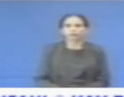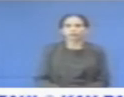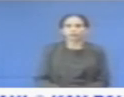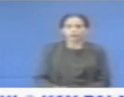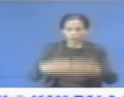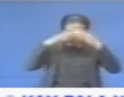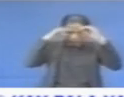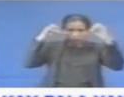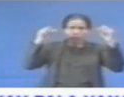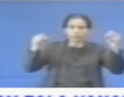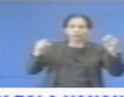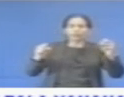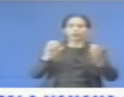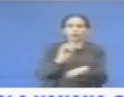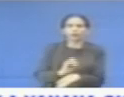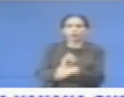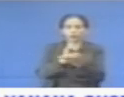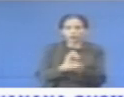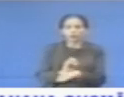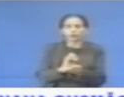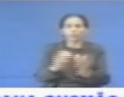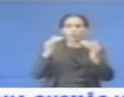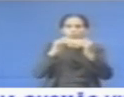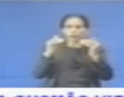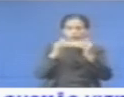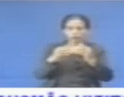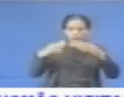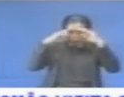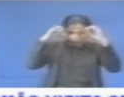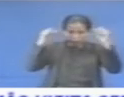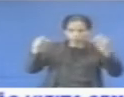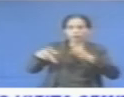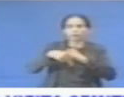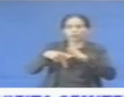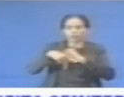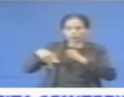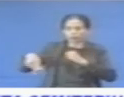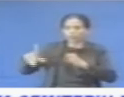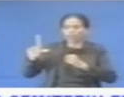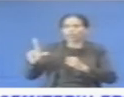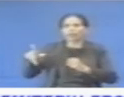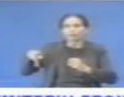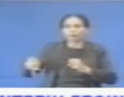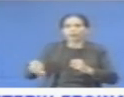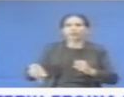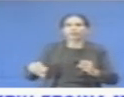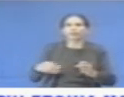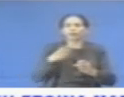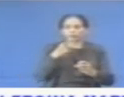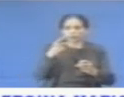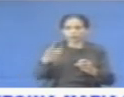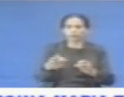Presidente, a autoridade extraiu a Zims ao encontro do presidente interino partido PLP, Abraão José Freitas, o dirigente